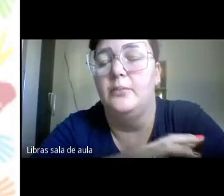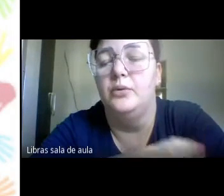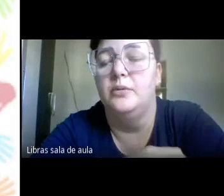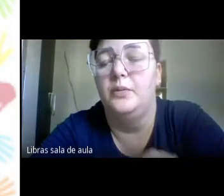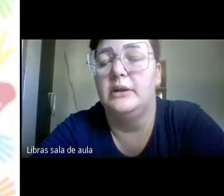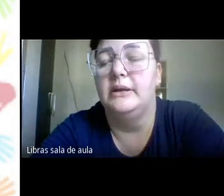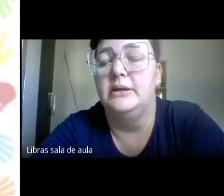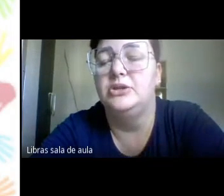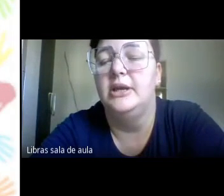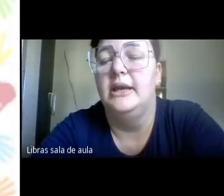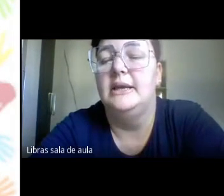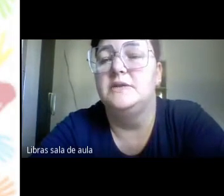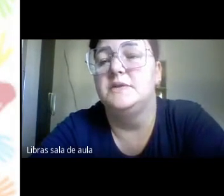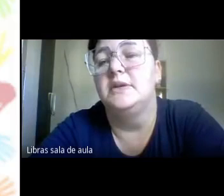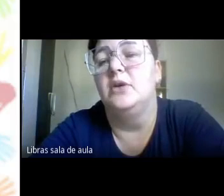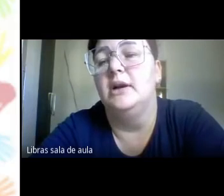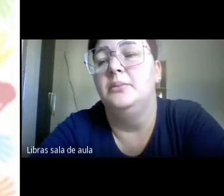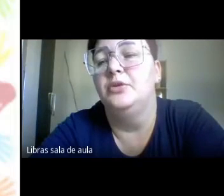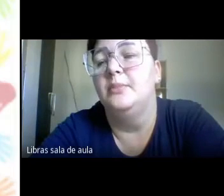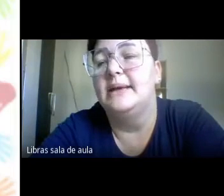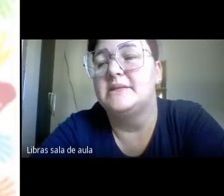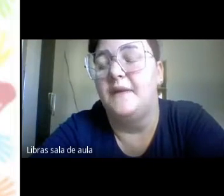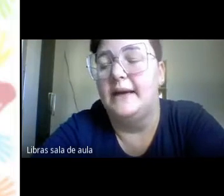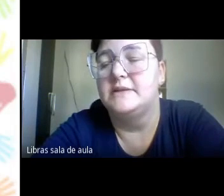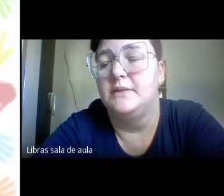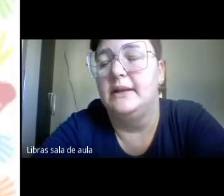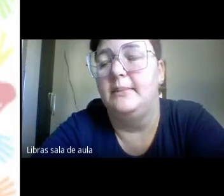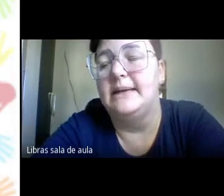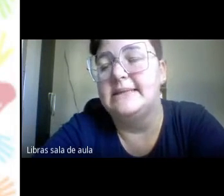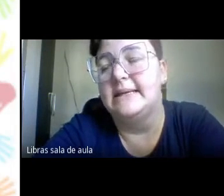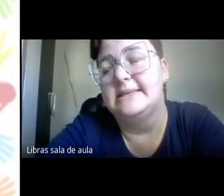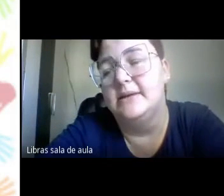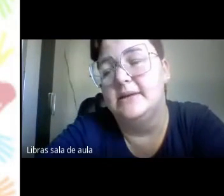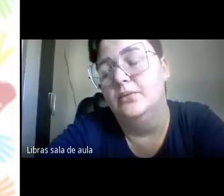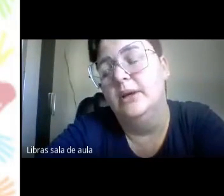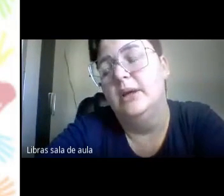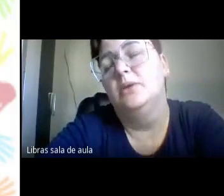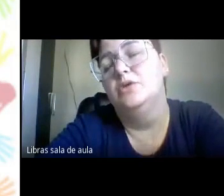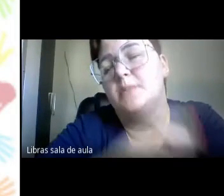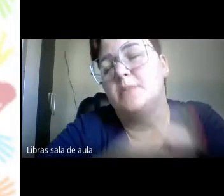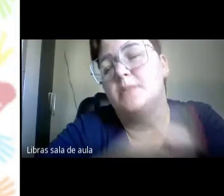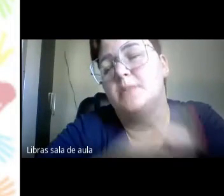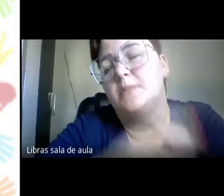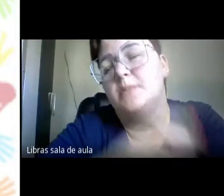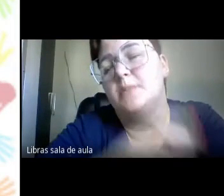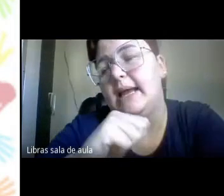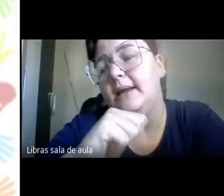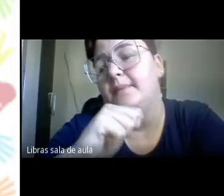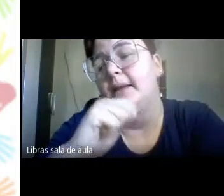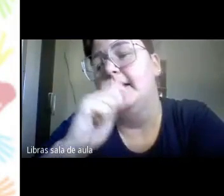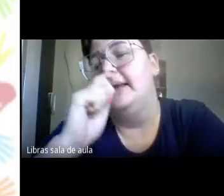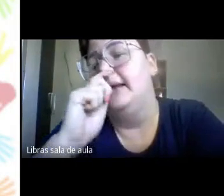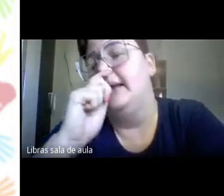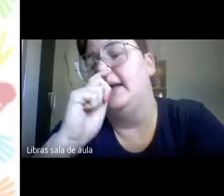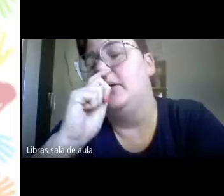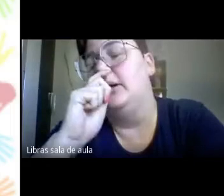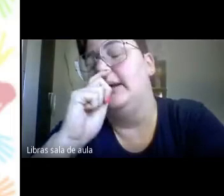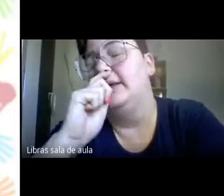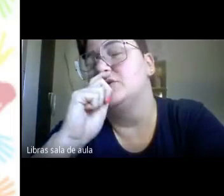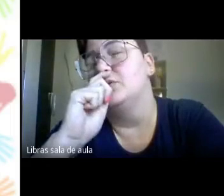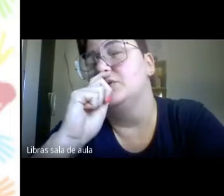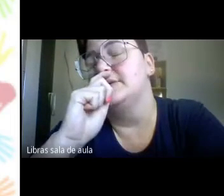ela é muito importante, isso se torna muito mais fácil, ainda mais na questão dos menores, né?